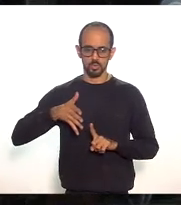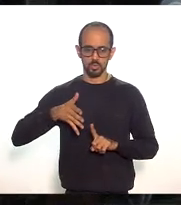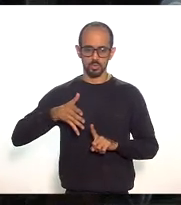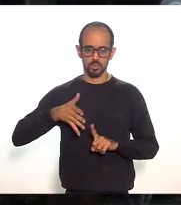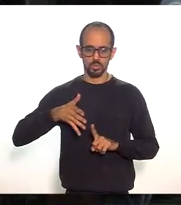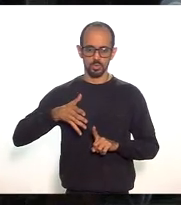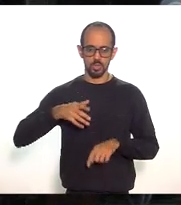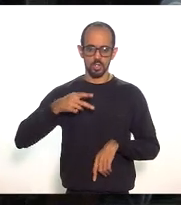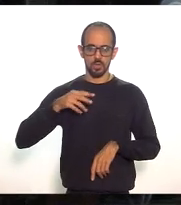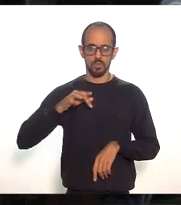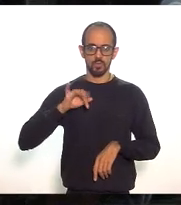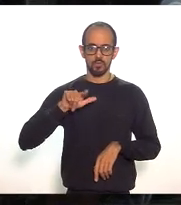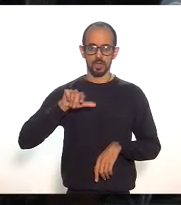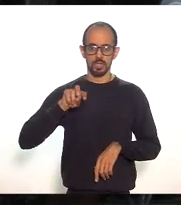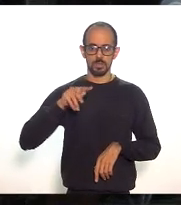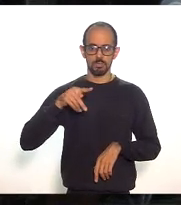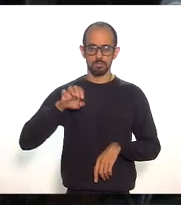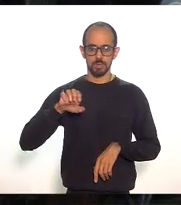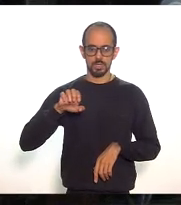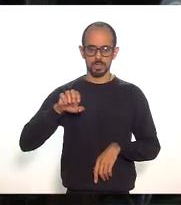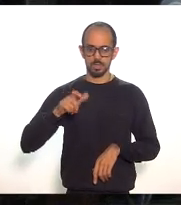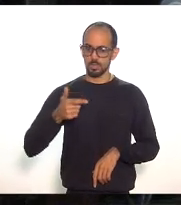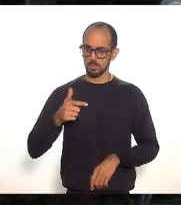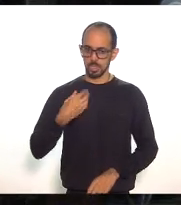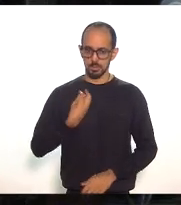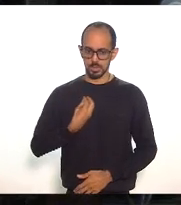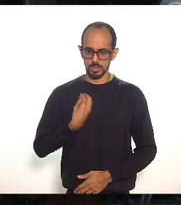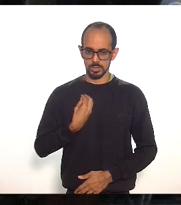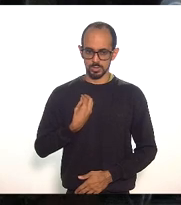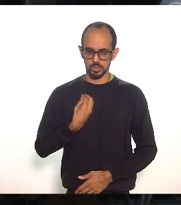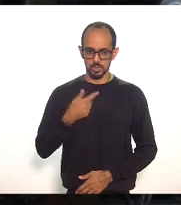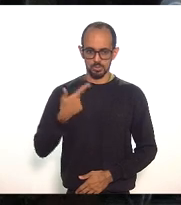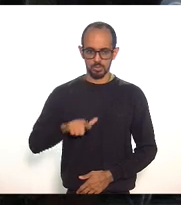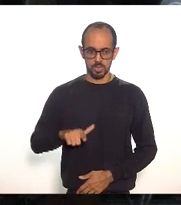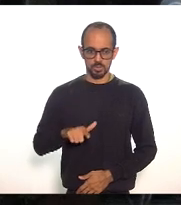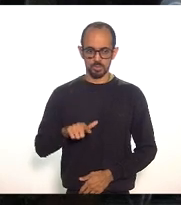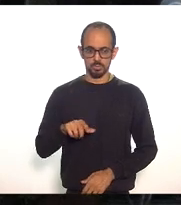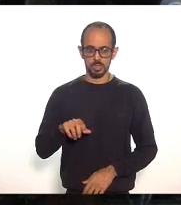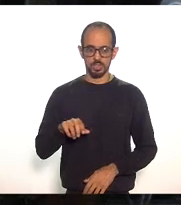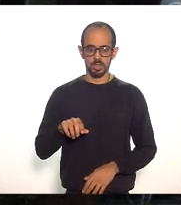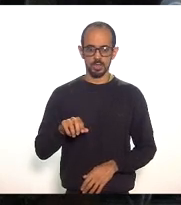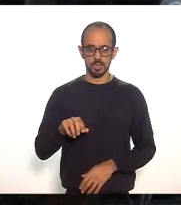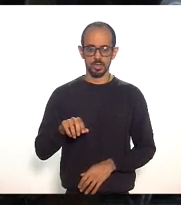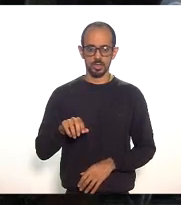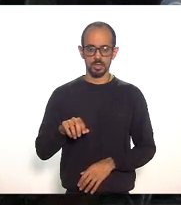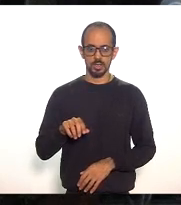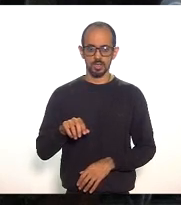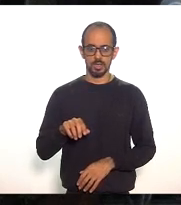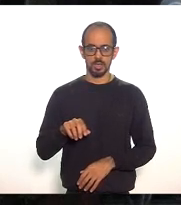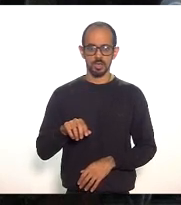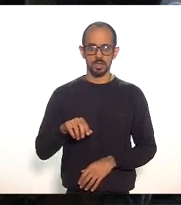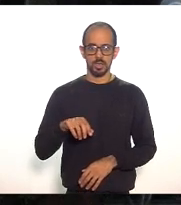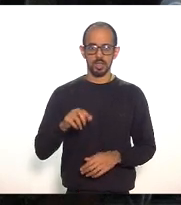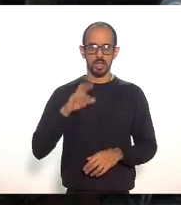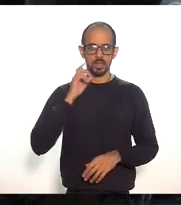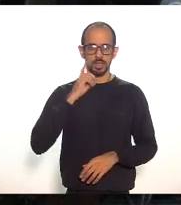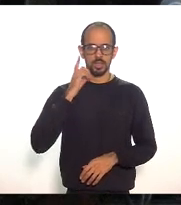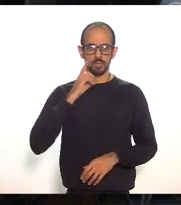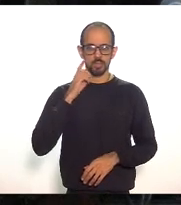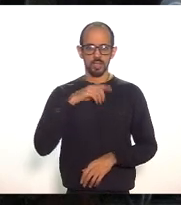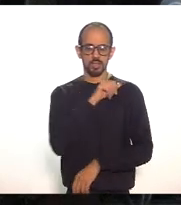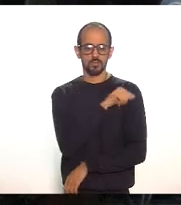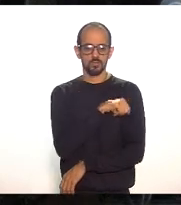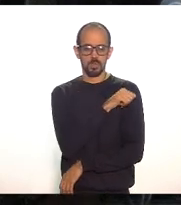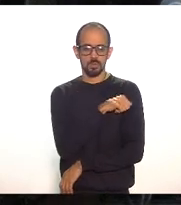Felipe Pobel. Não se fazendo presente, próxima oradora inscrita é a nobre deputada, a